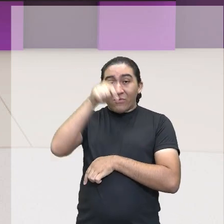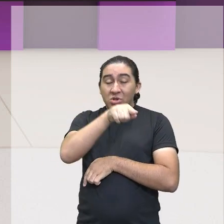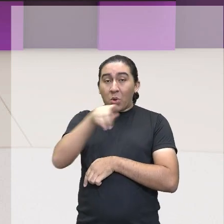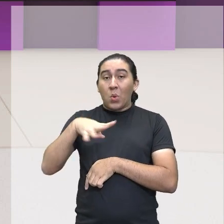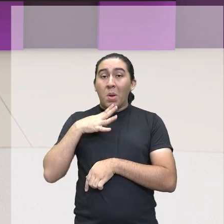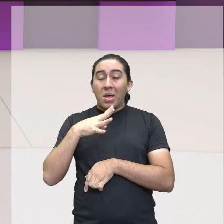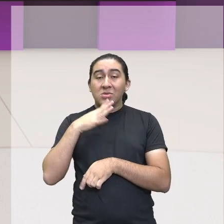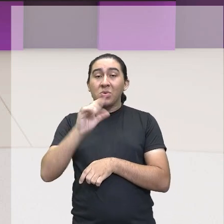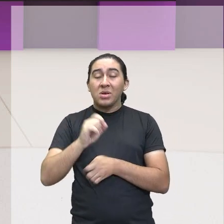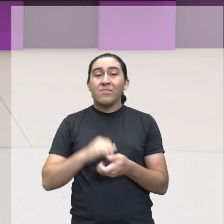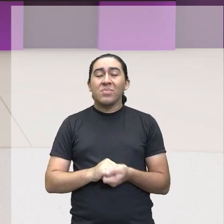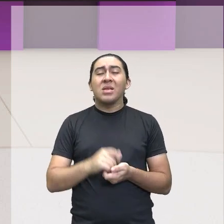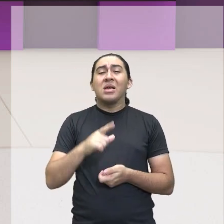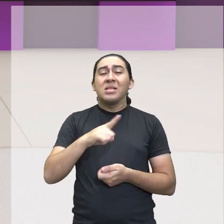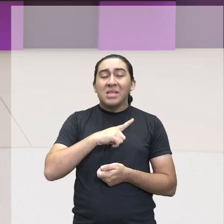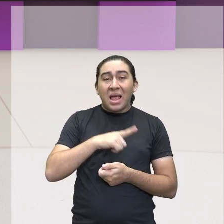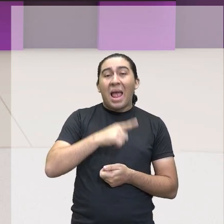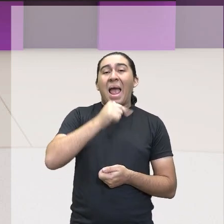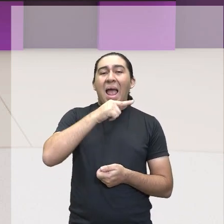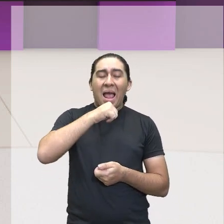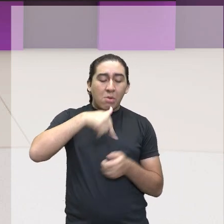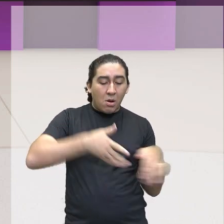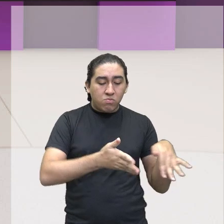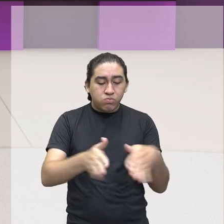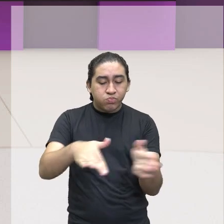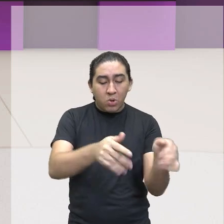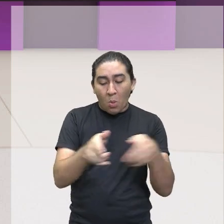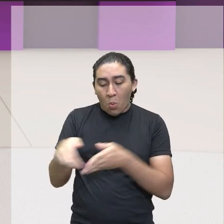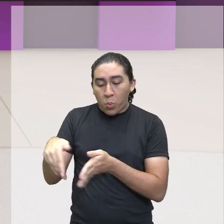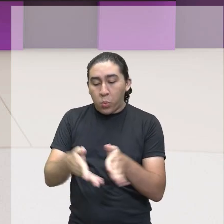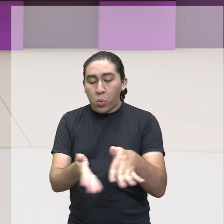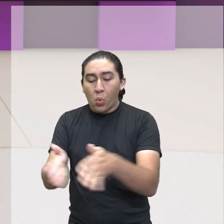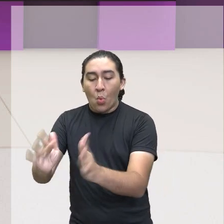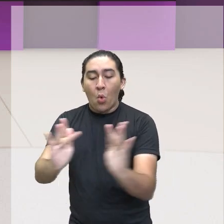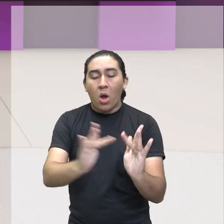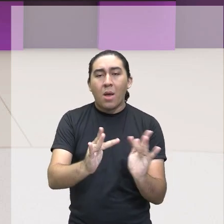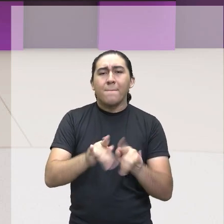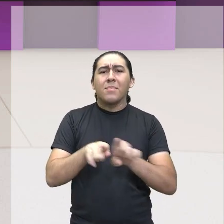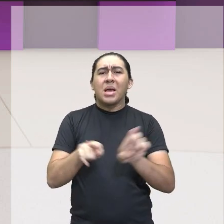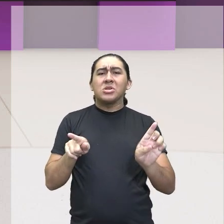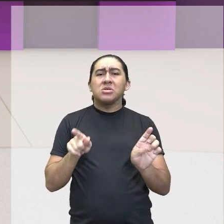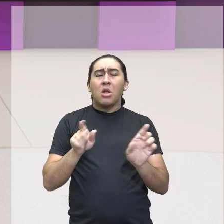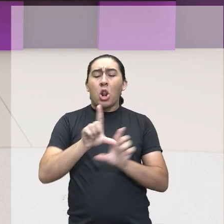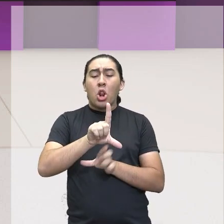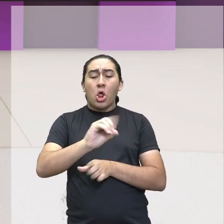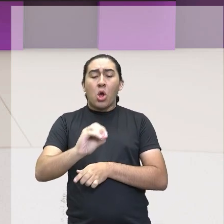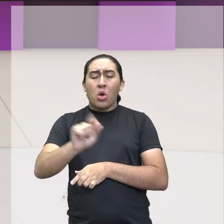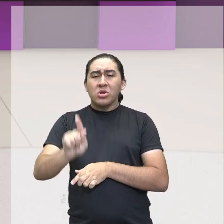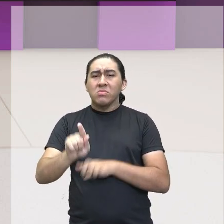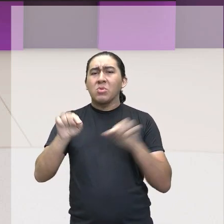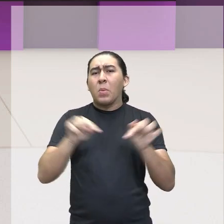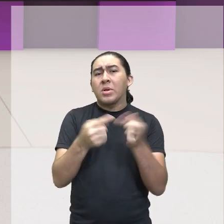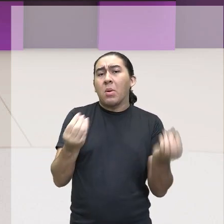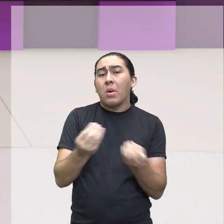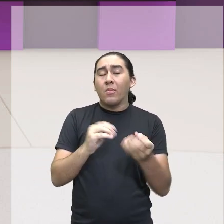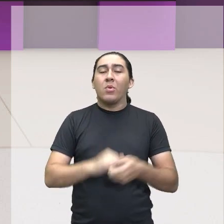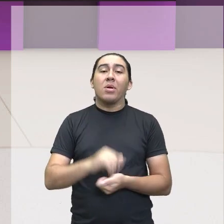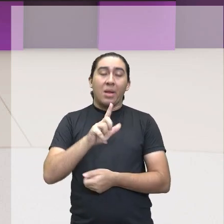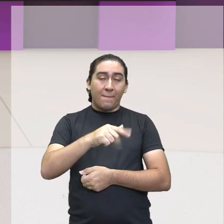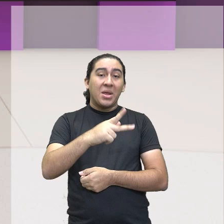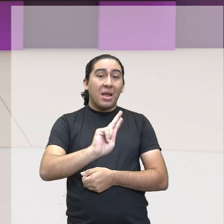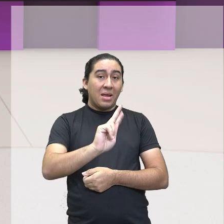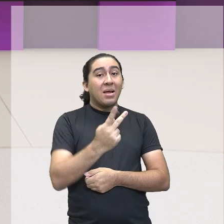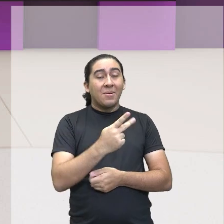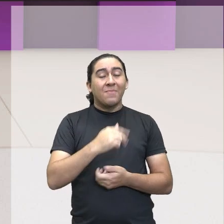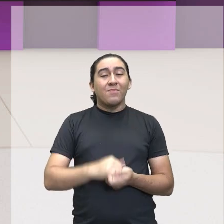é o encontro das águas. Mas por que isso tem a ver com logaritmo? Isso tem a ver com o pH. E o pH,